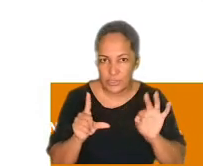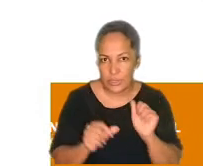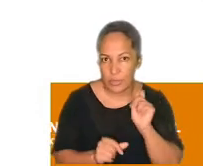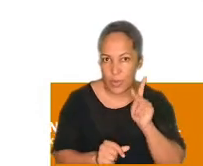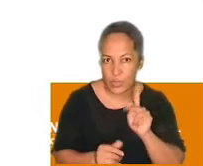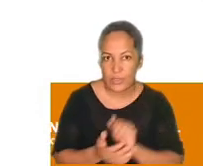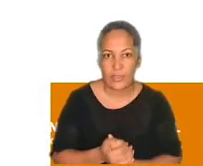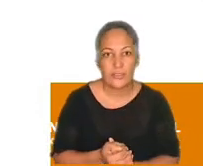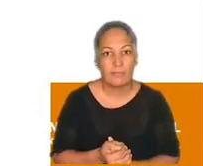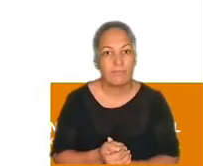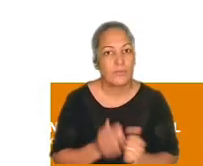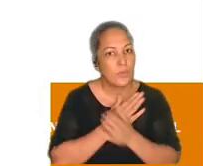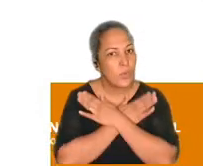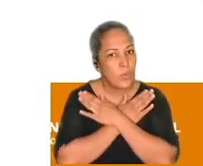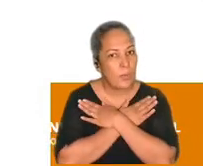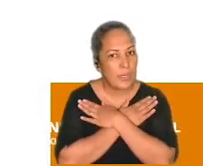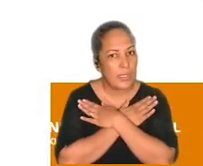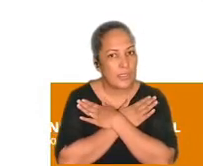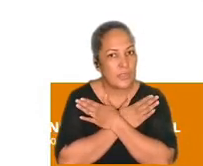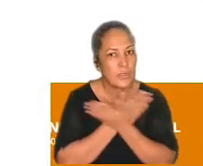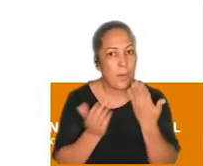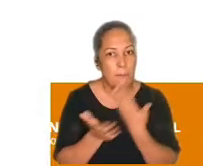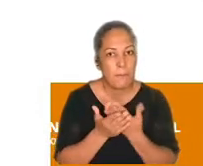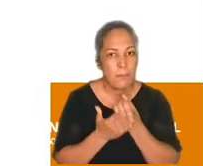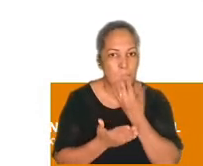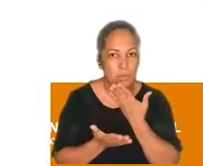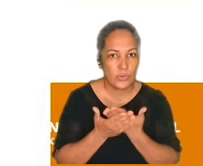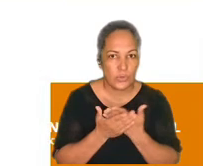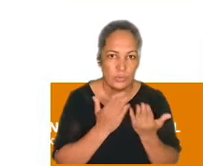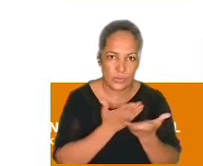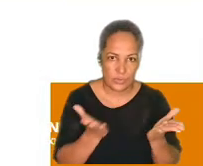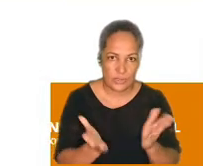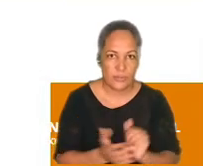desse diagrama, beleza? Então, é isso. Um abraço e bons estudos para vocês, pessoal.